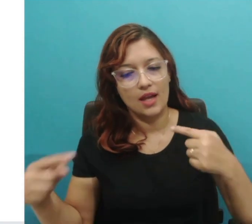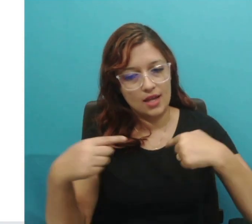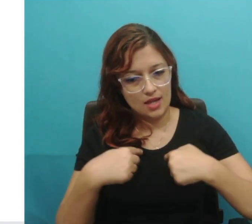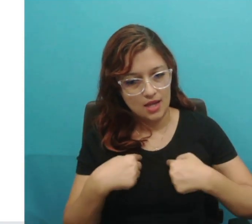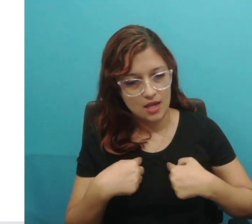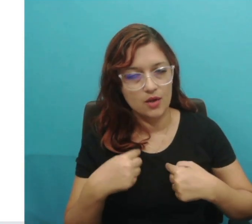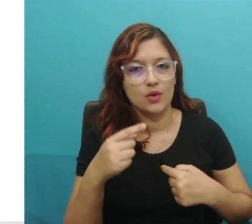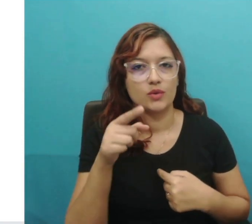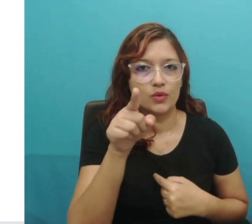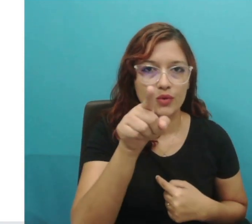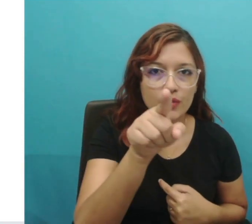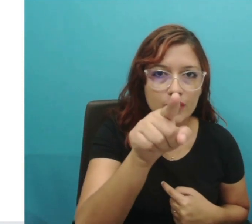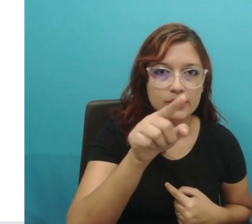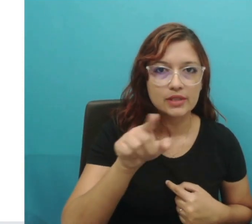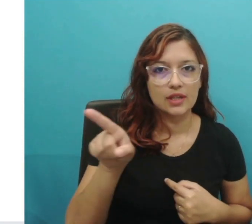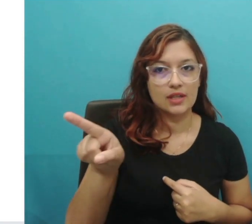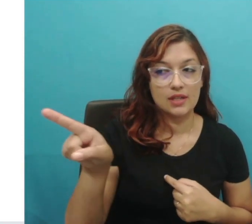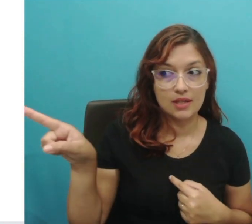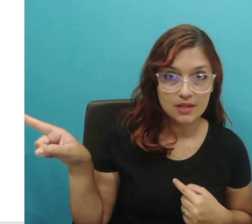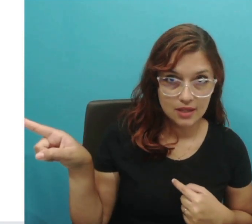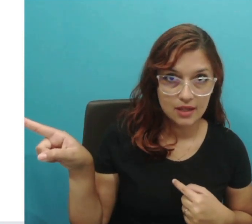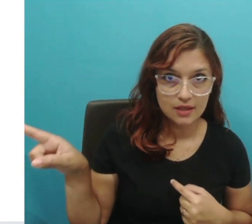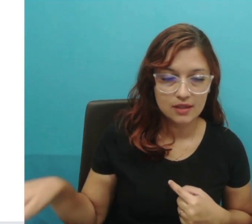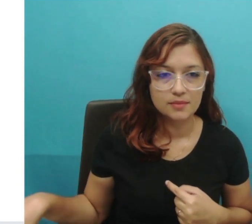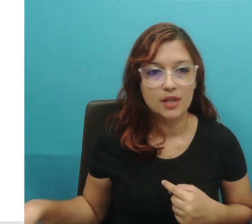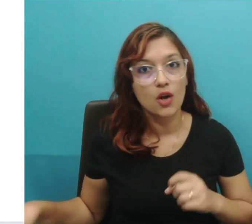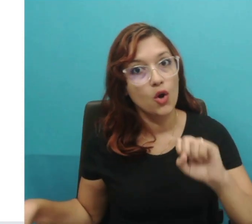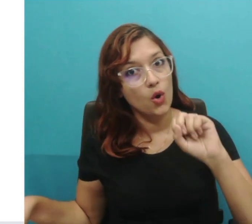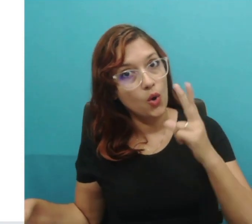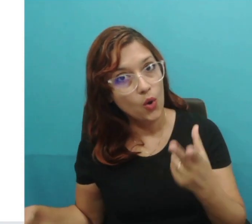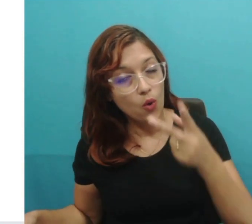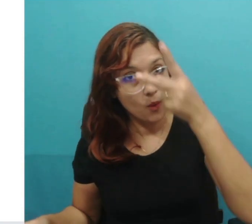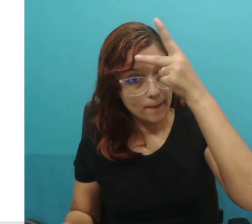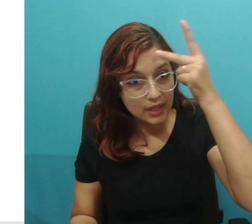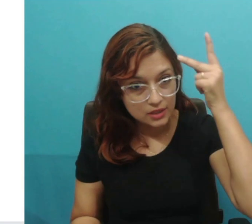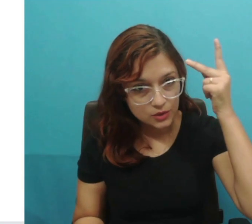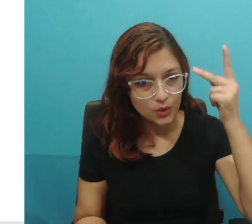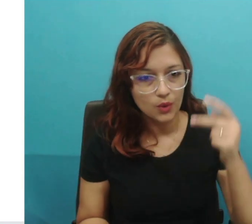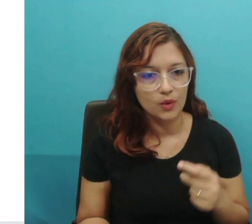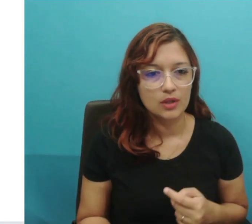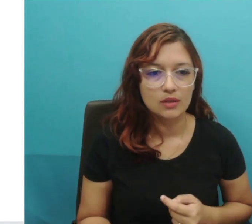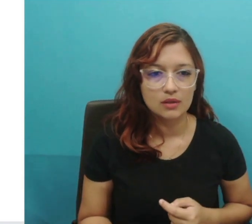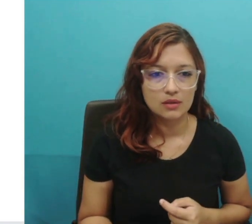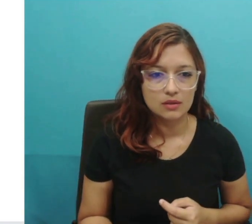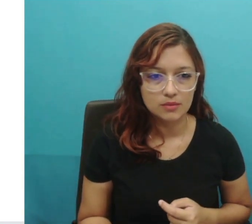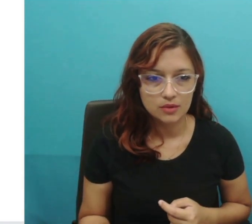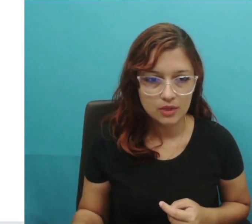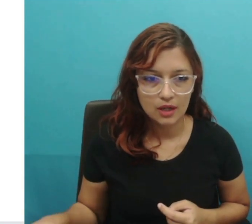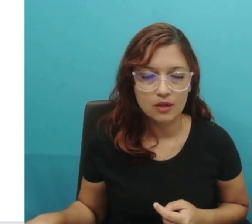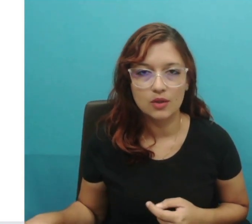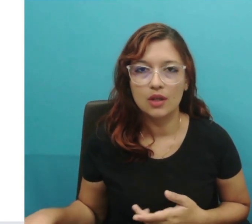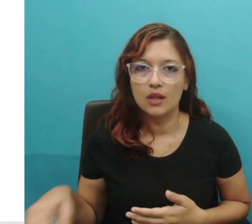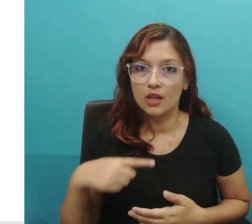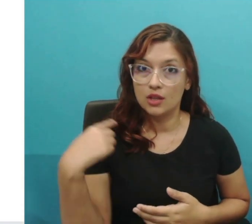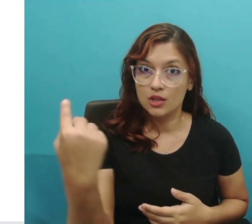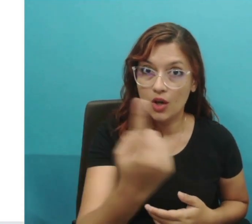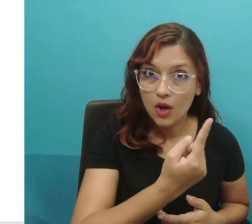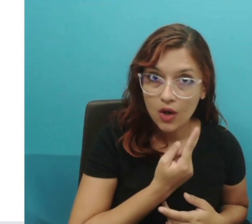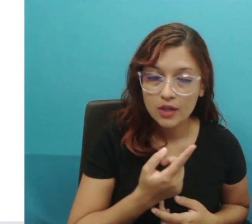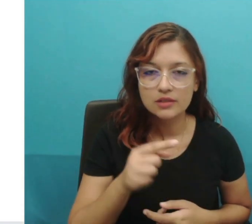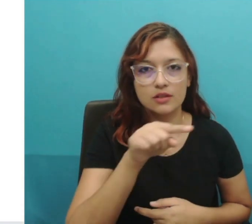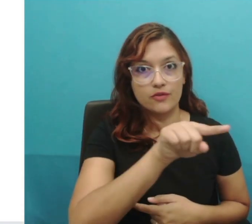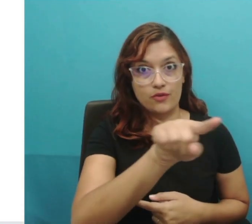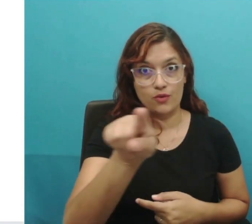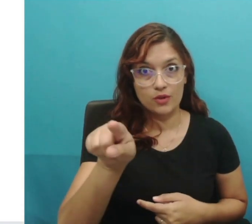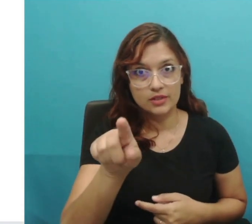a pessoa do discurso. Eu, você, ele. Ou a pessoa do